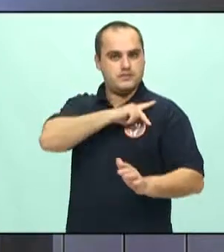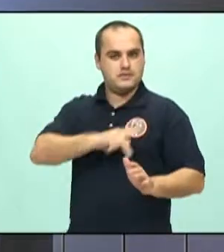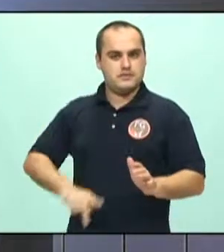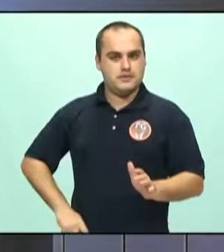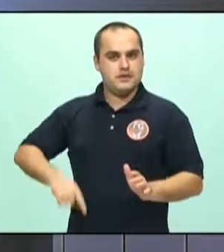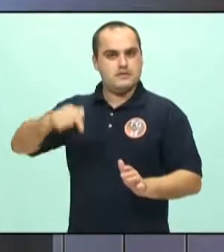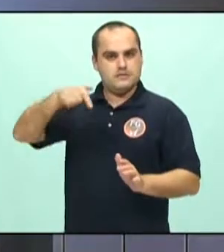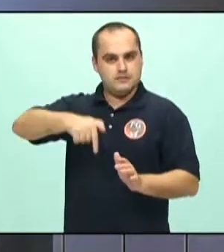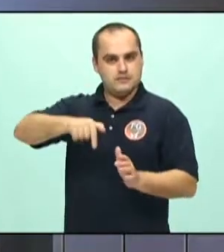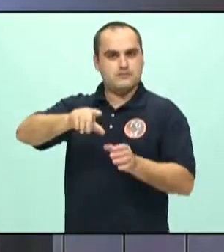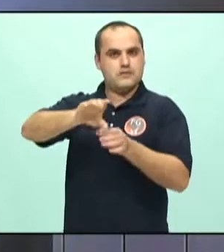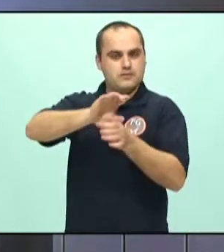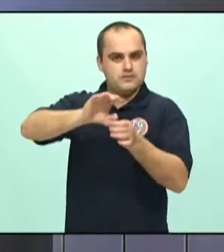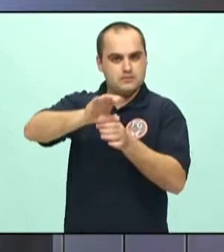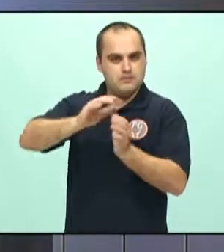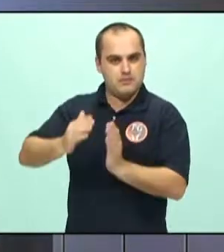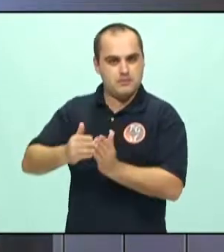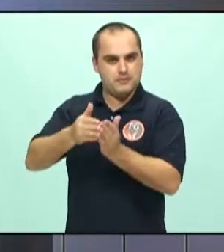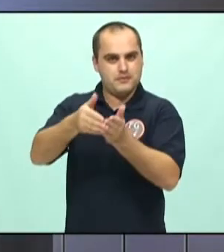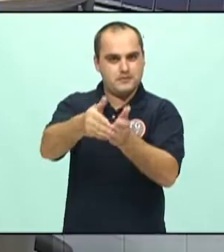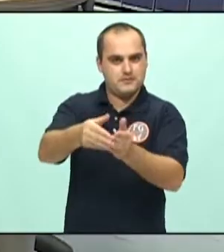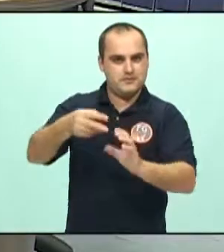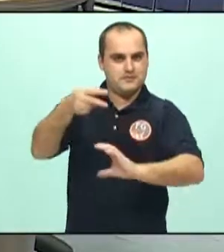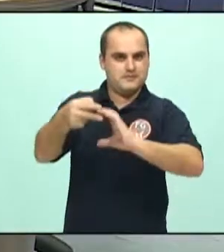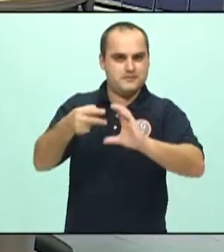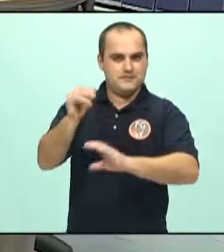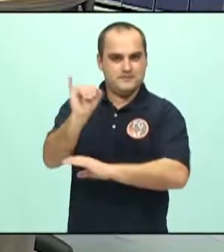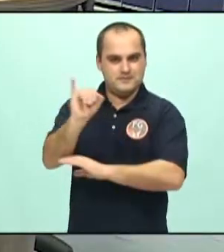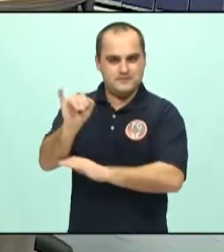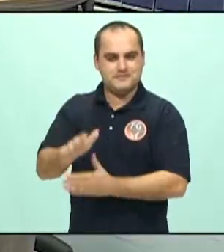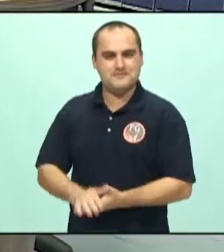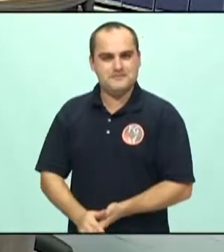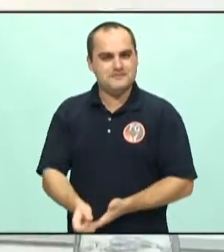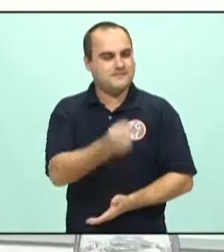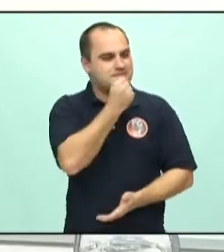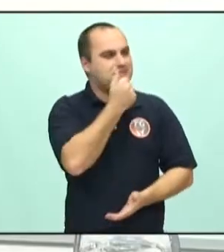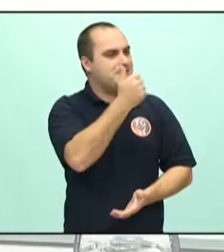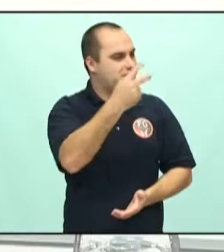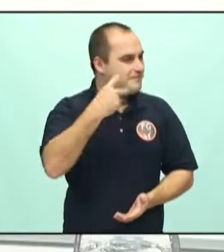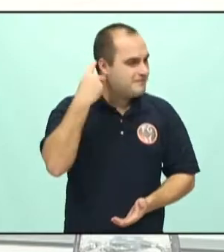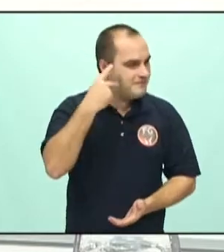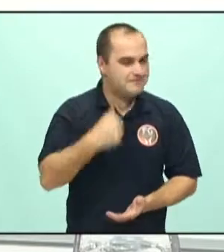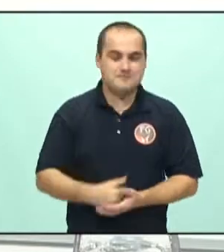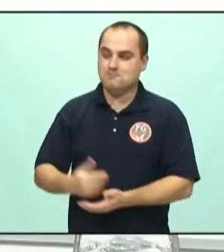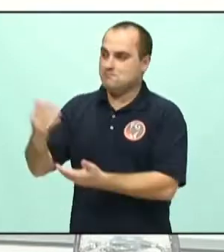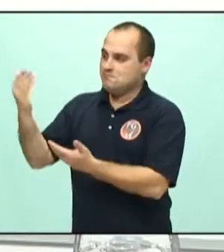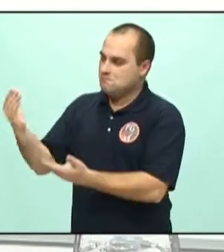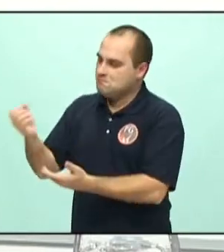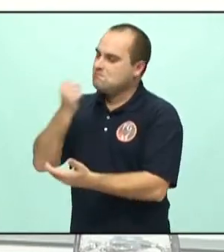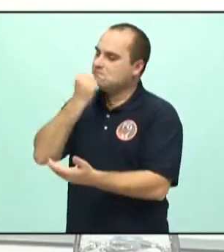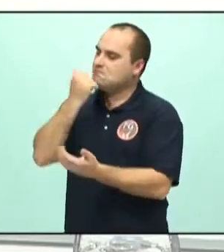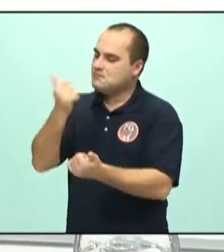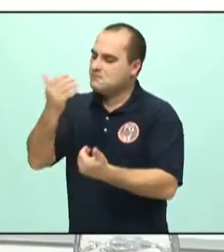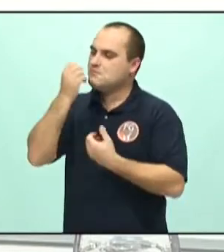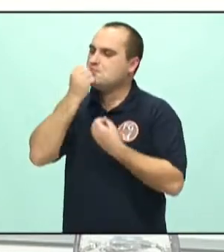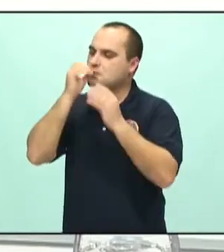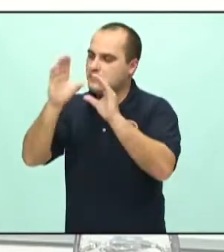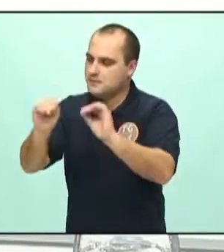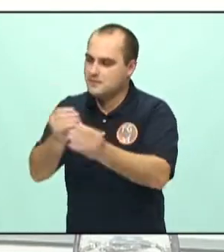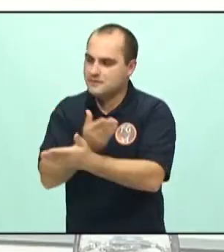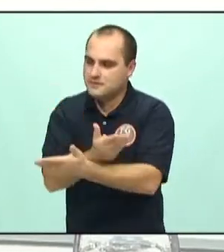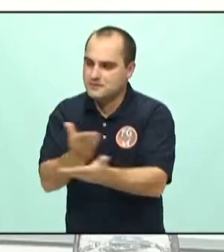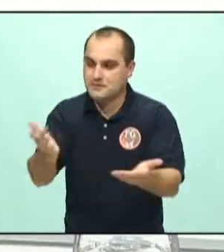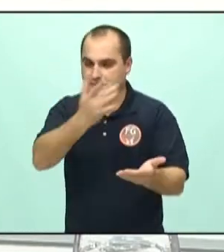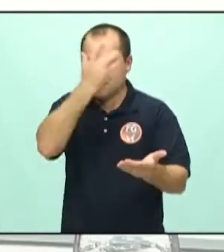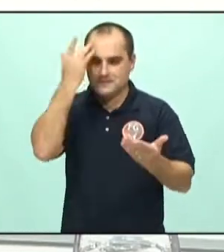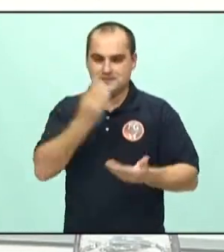e Autarquias da Câmara de Vereadores de Itajaí. Tudo bem, vereador? Boa noite, Maurício. Boa noite, Hernando. Boa noite a todos que nos acompanham. É um prazer